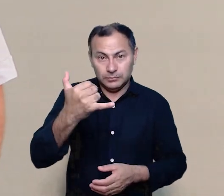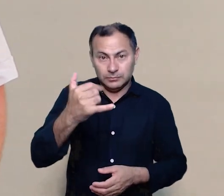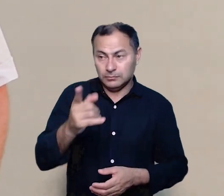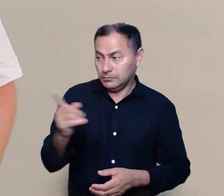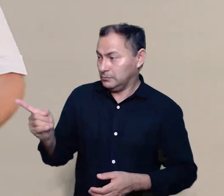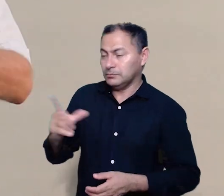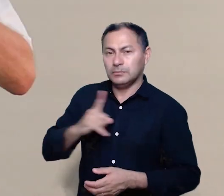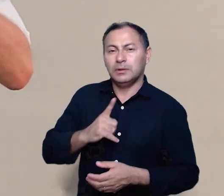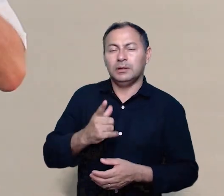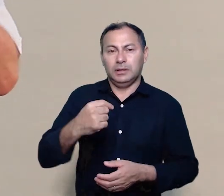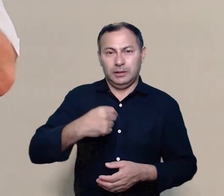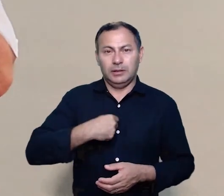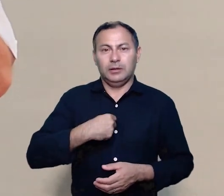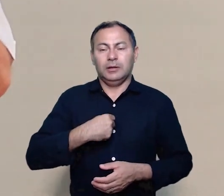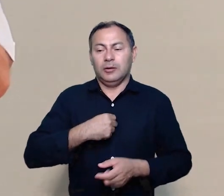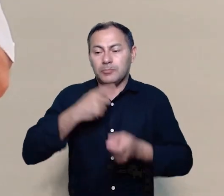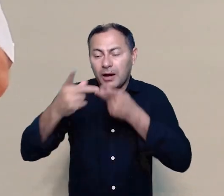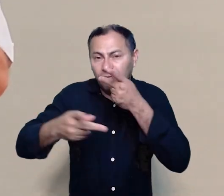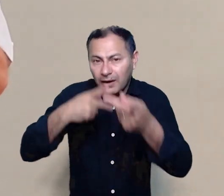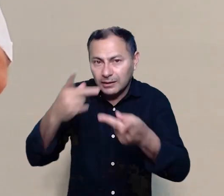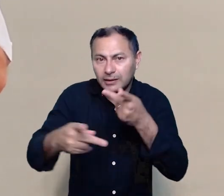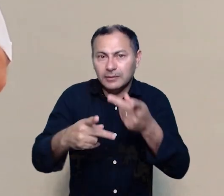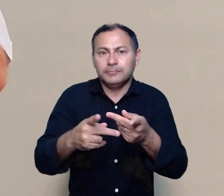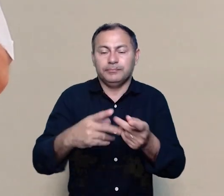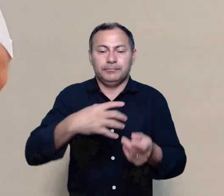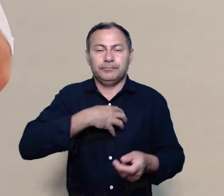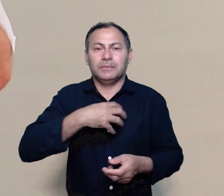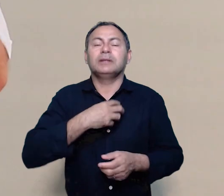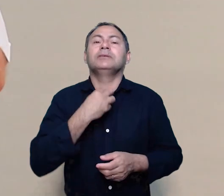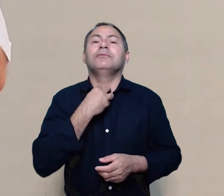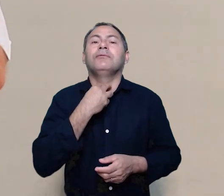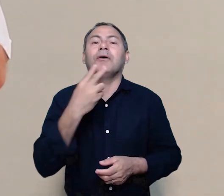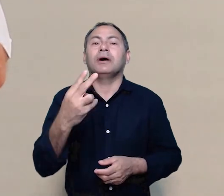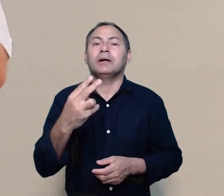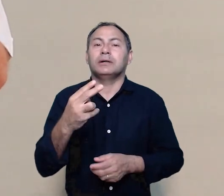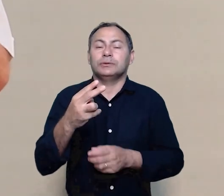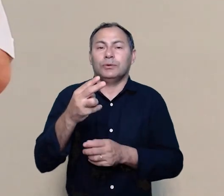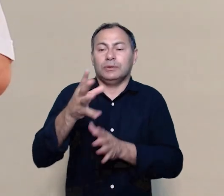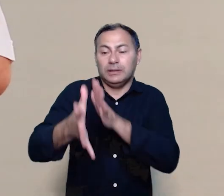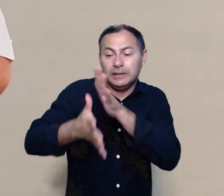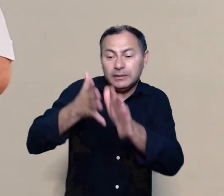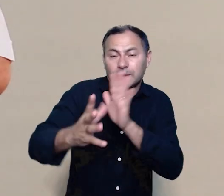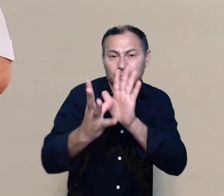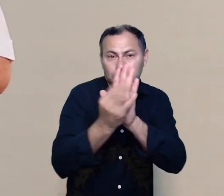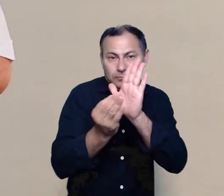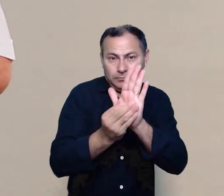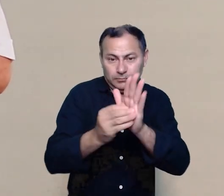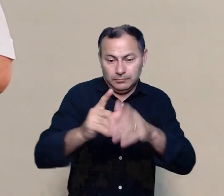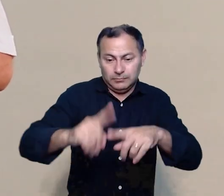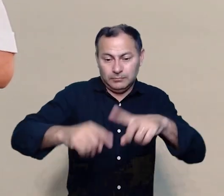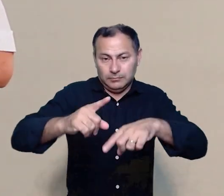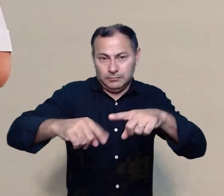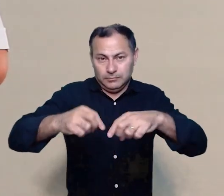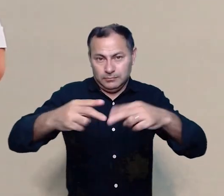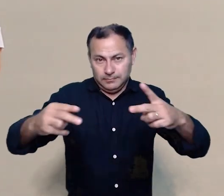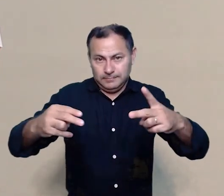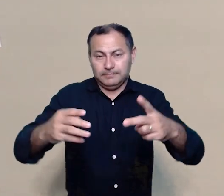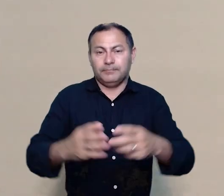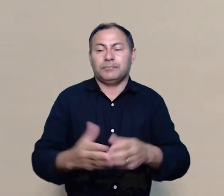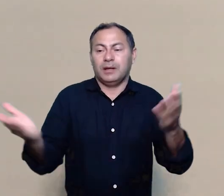caneta, eu pronunciei em forma de voz um conteúdo